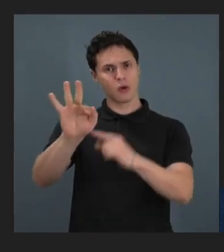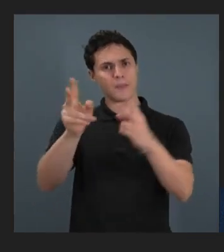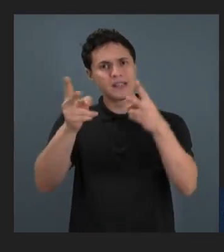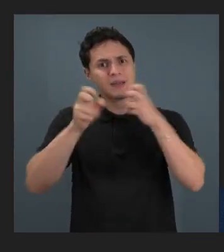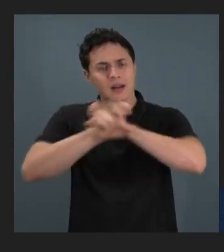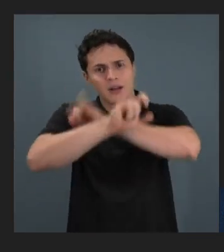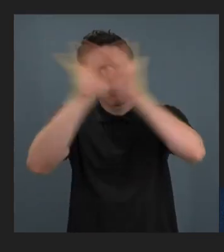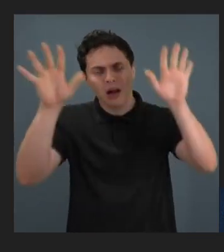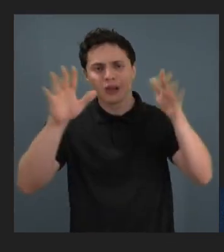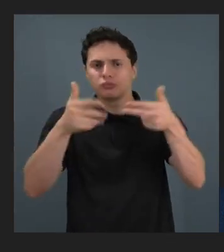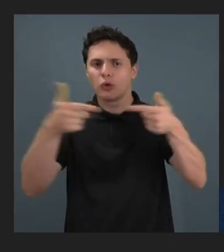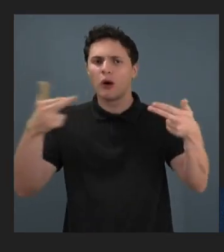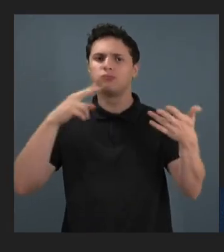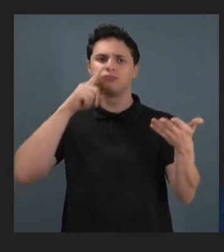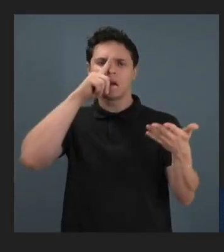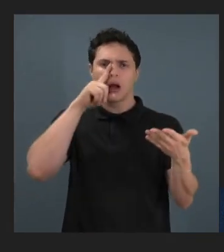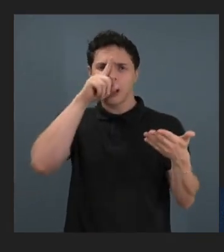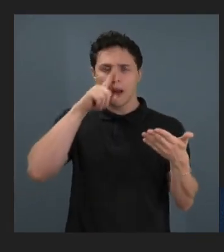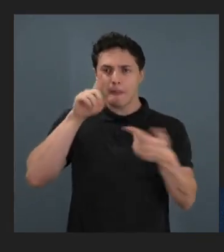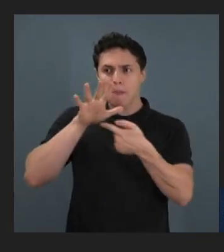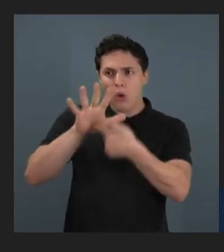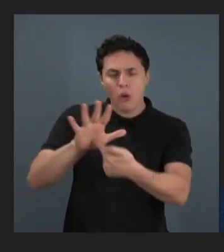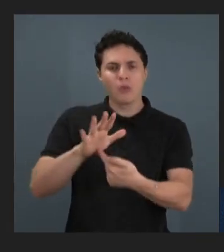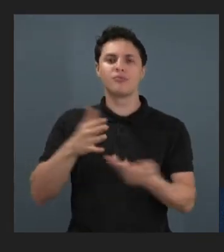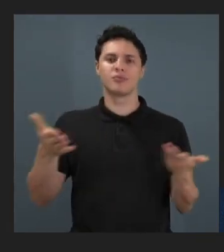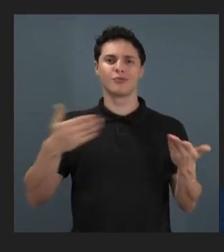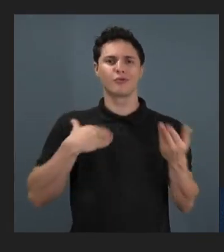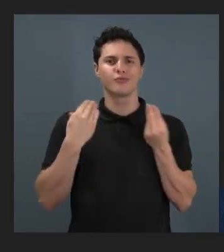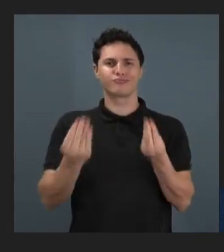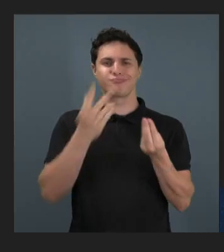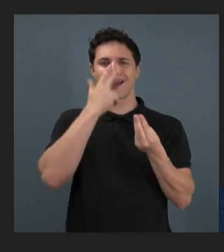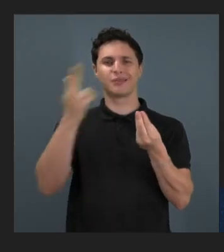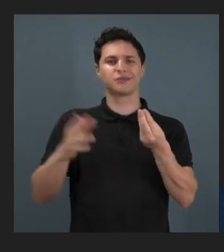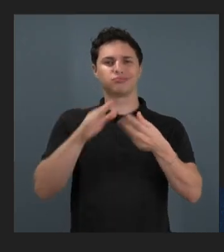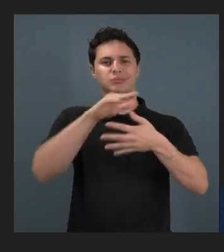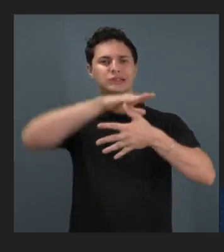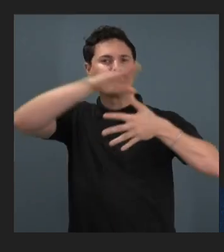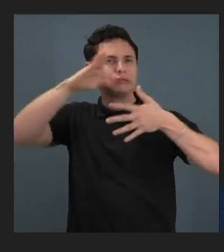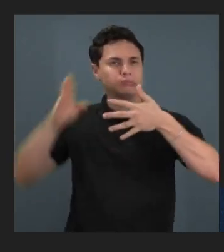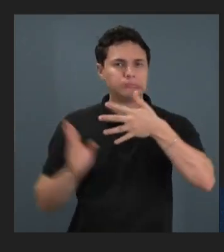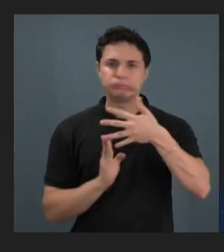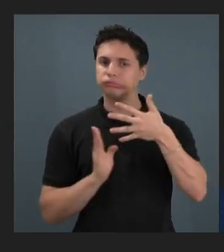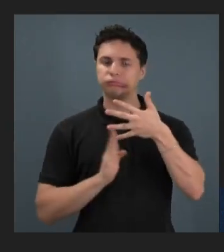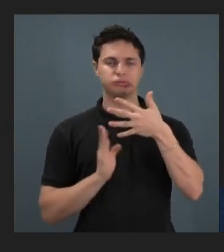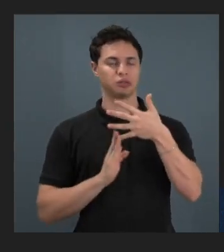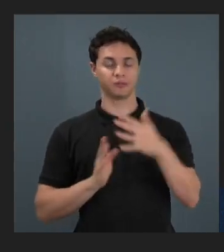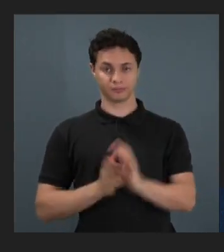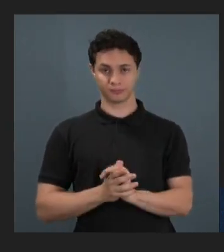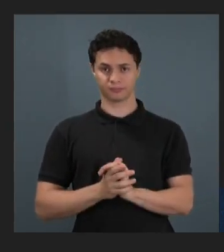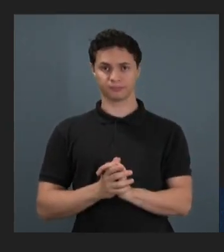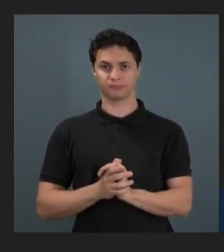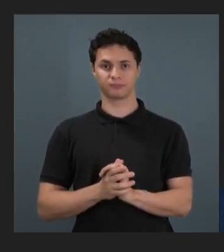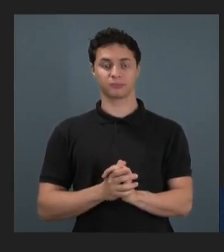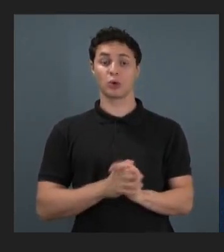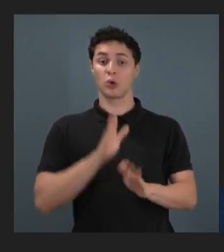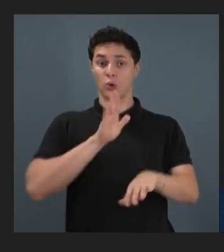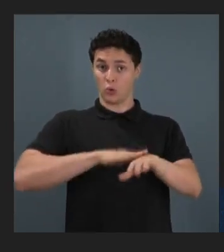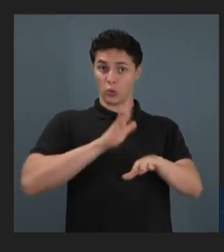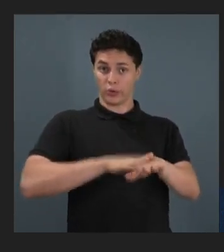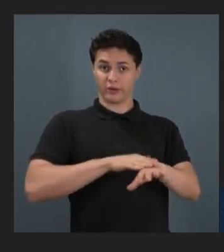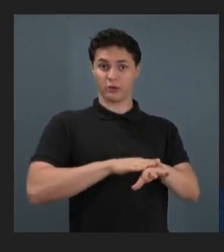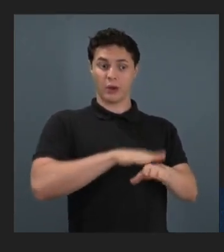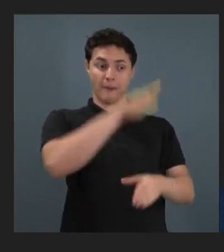aí do fundo do poço que a gente chegou. Logo após o término das eleições